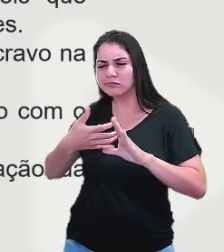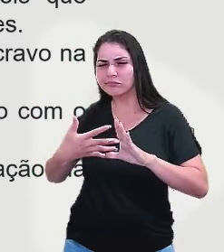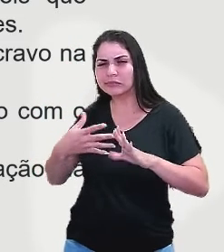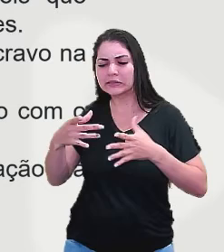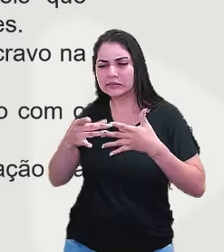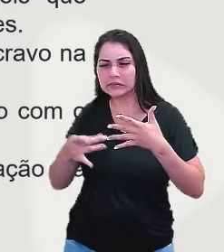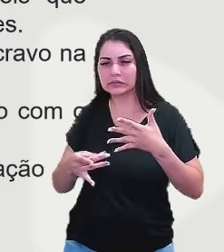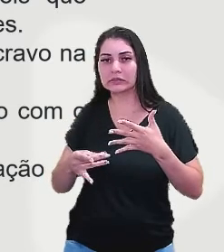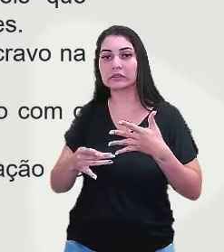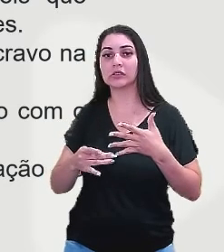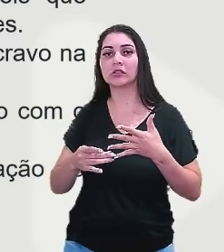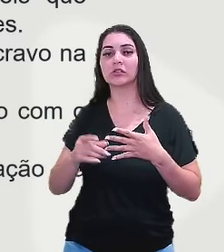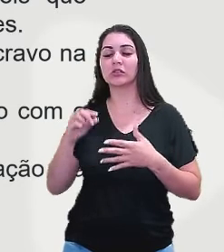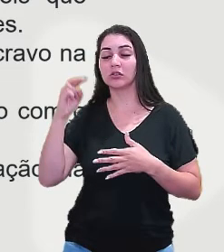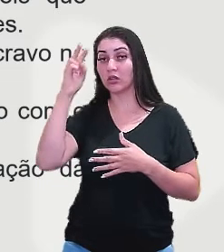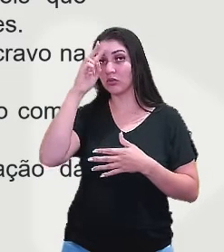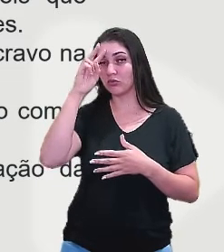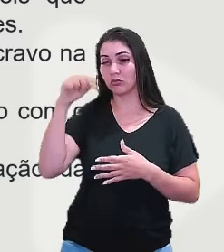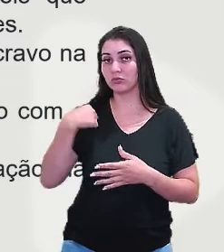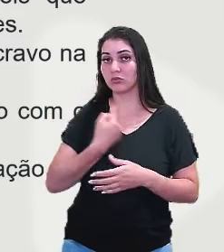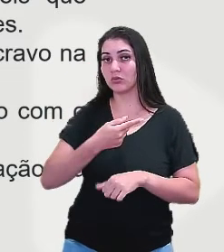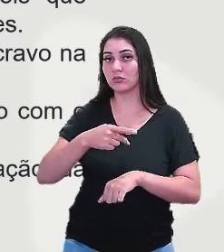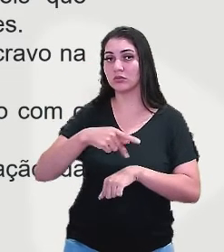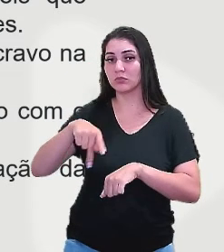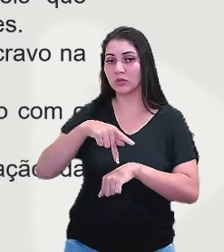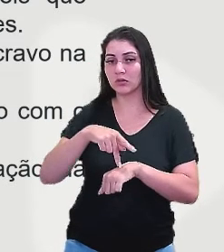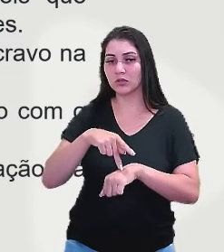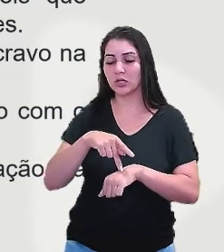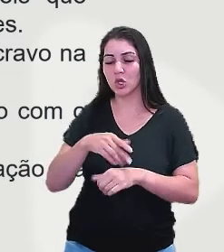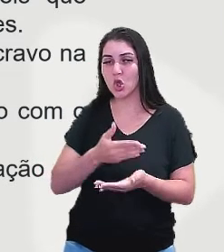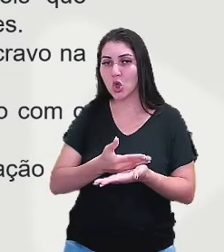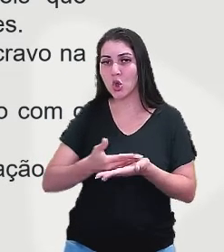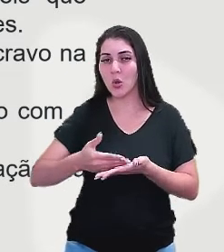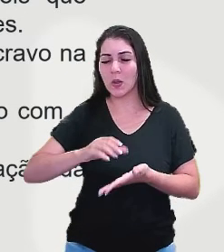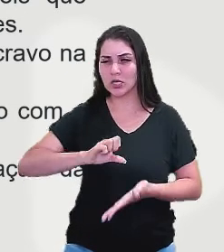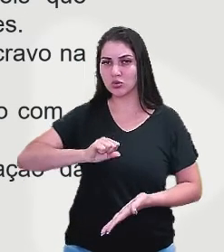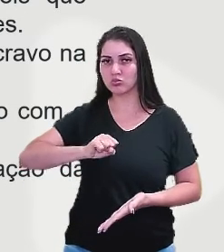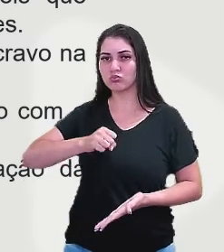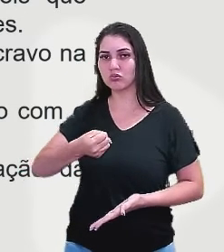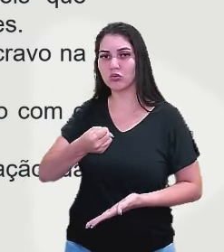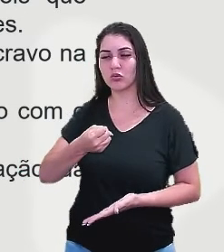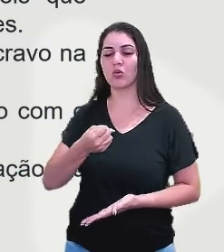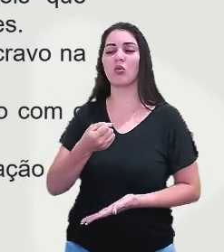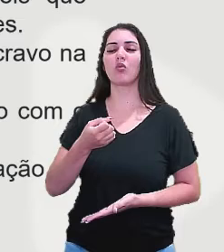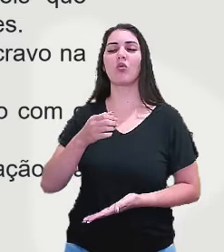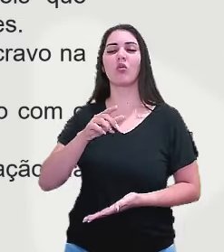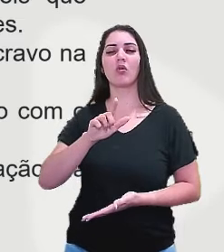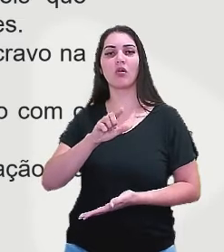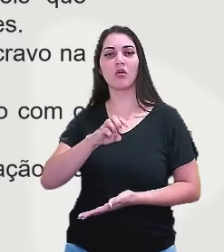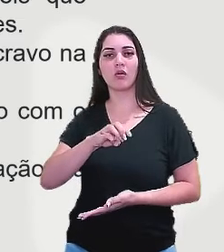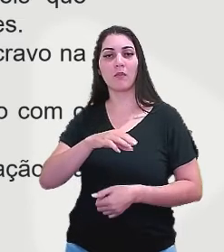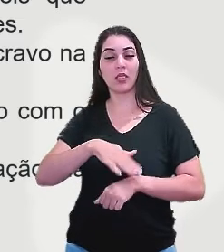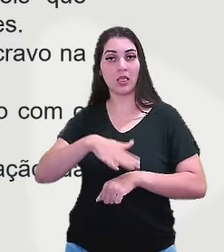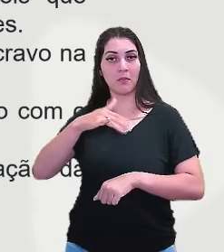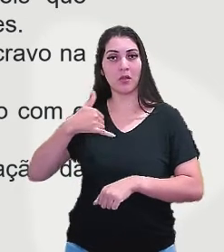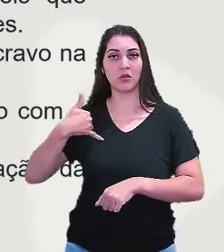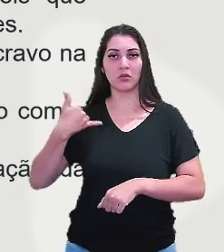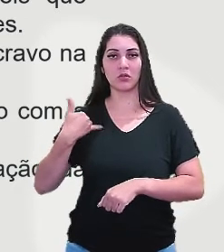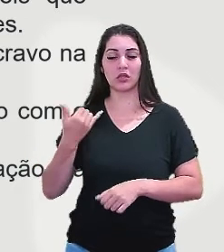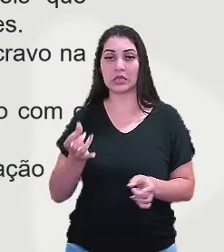na história do nosso país, ele inicia-se com um golpe, que a gente chama o golpe da maioridade, e termina com